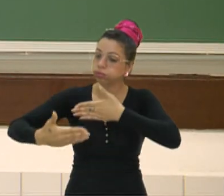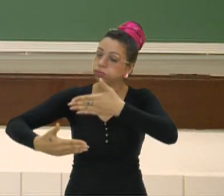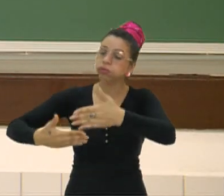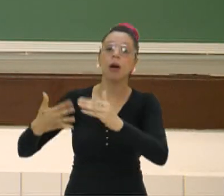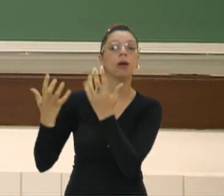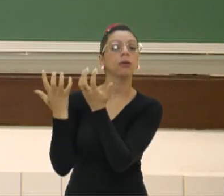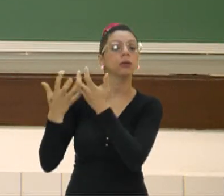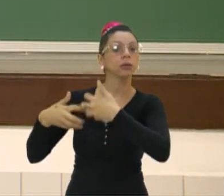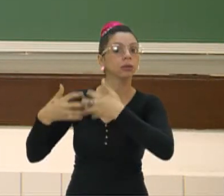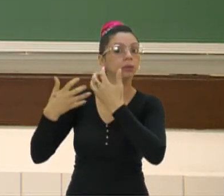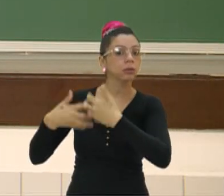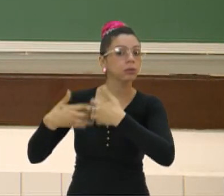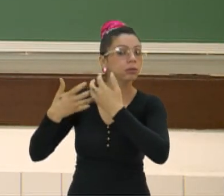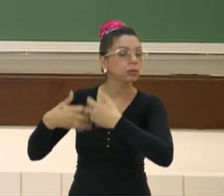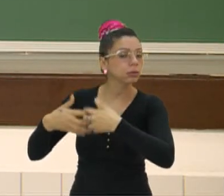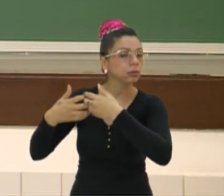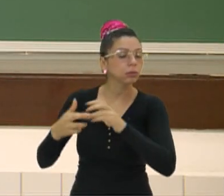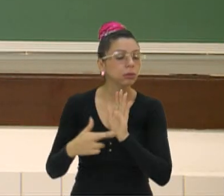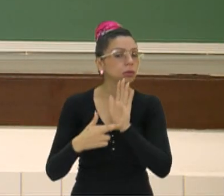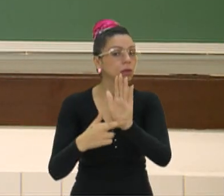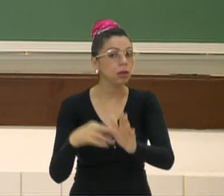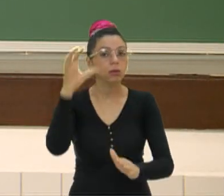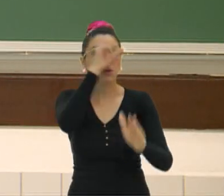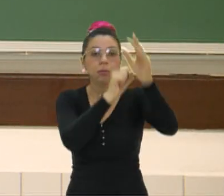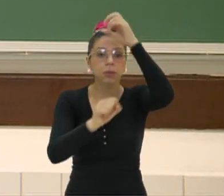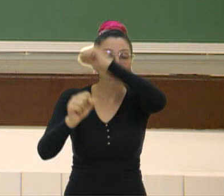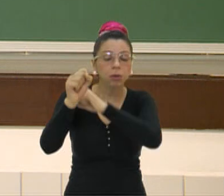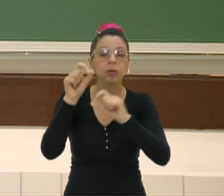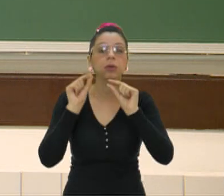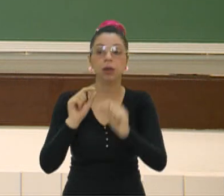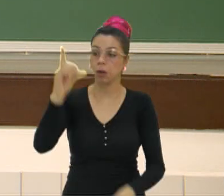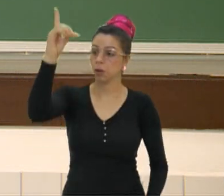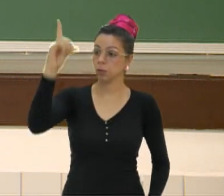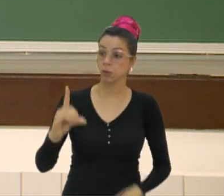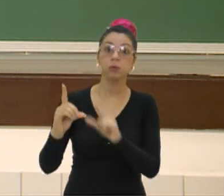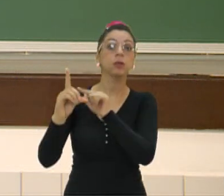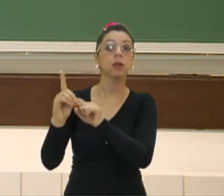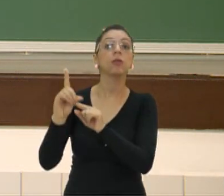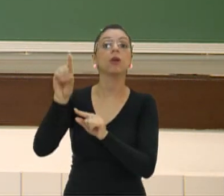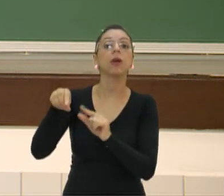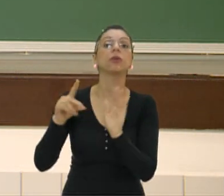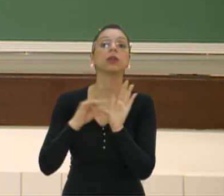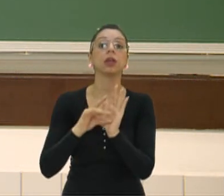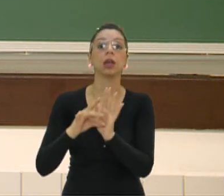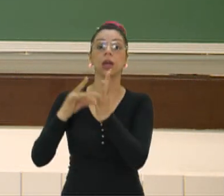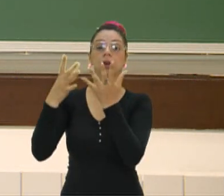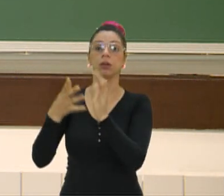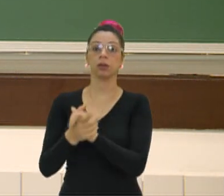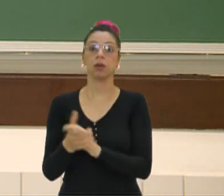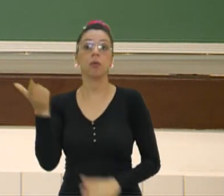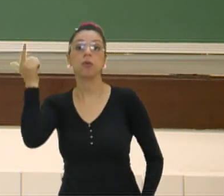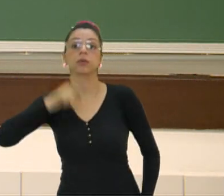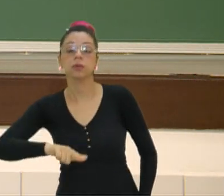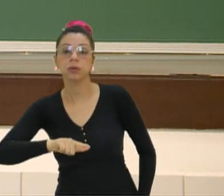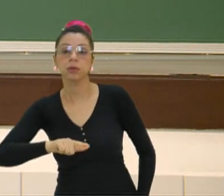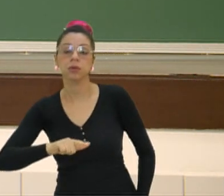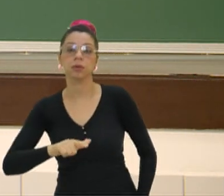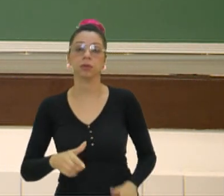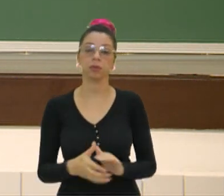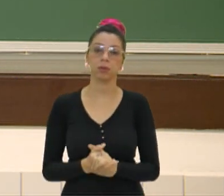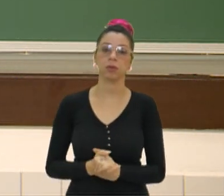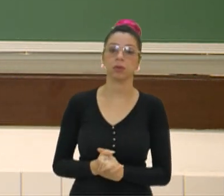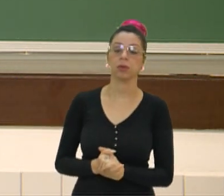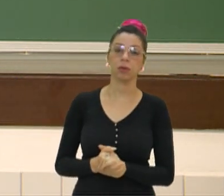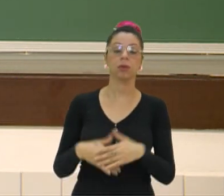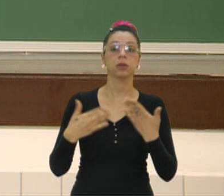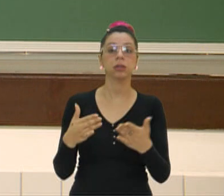à representatividade e aprendemos que direitos são conquistas. E quando o povo para de lutar, esses direitos são retirados. Como nós vimos, por